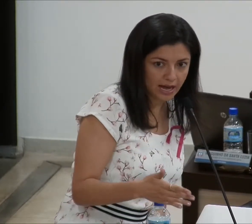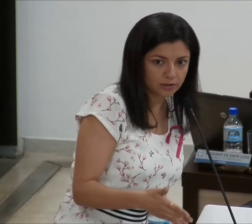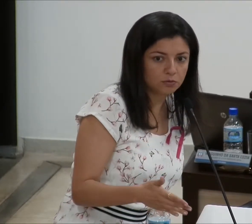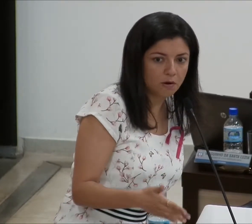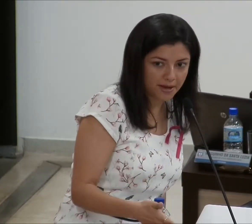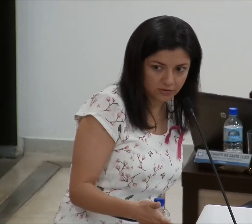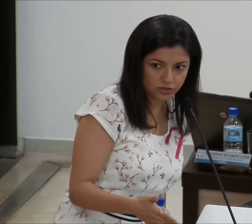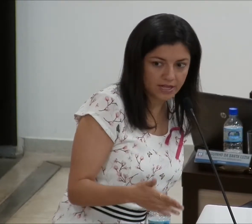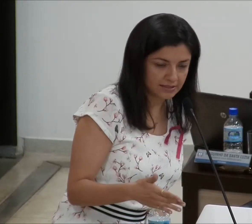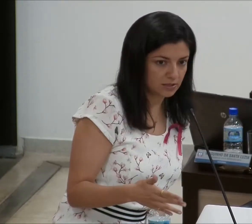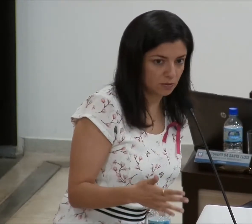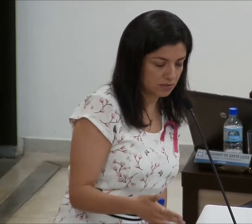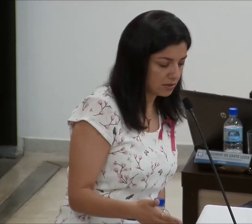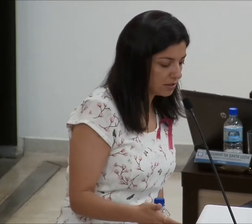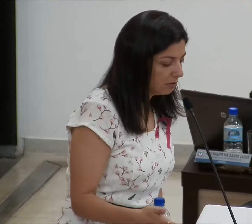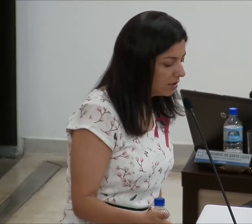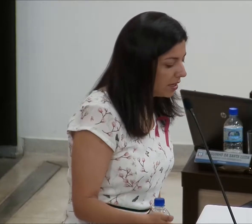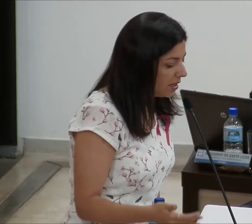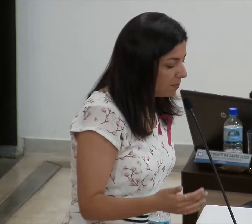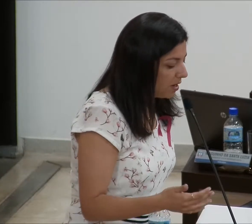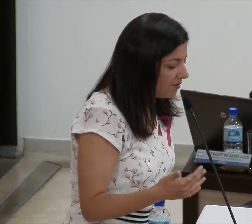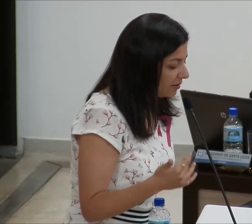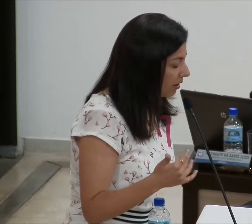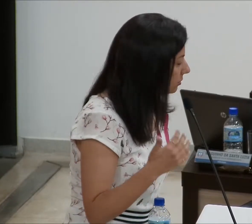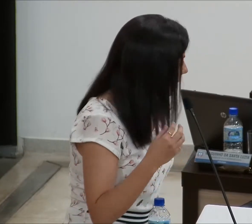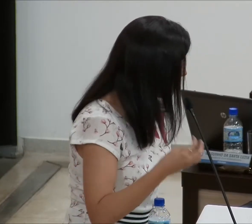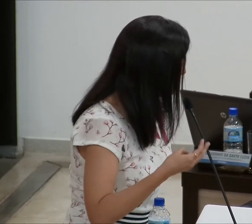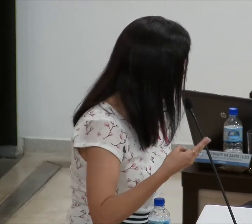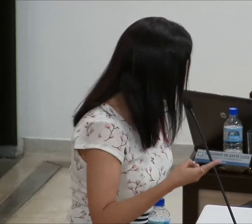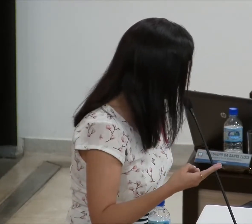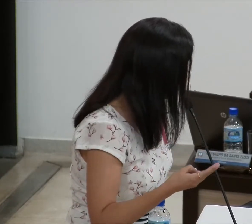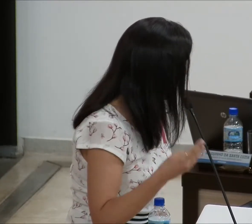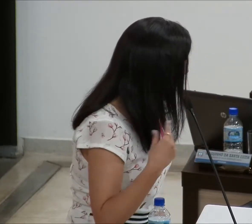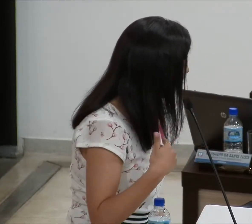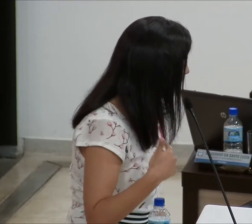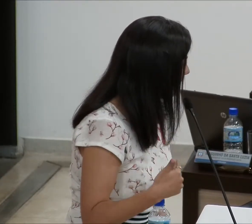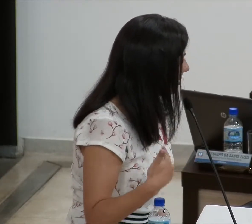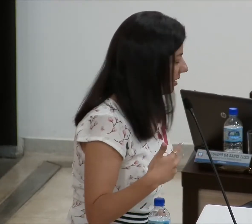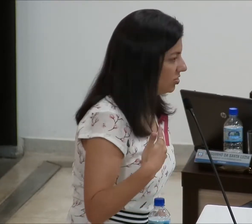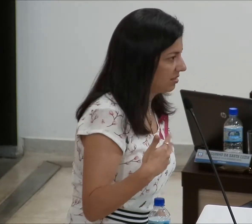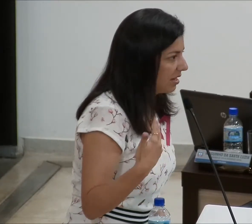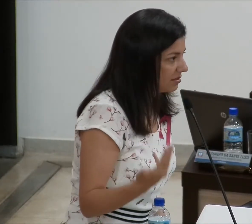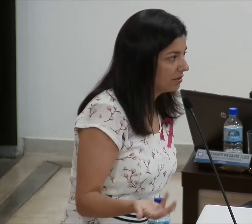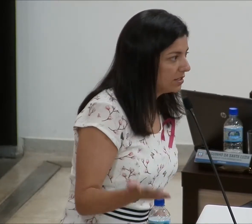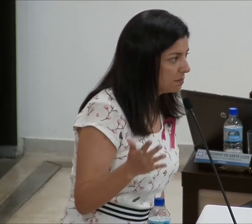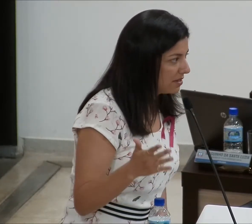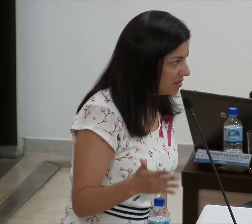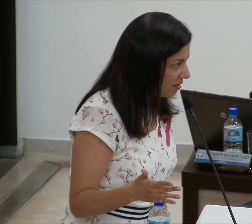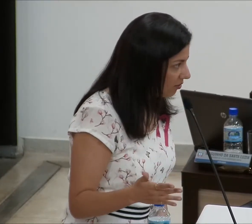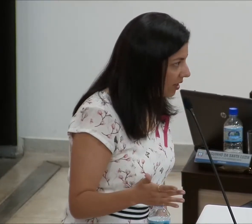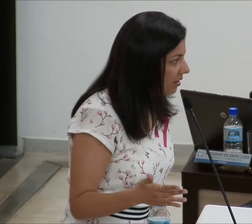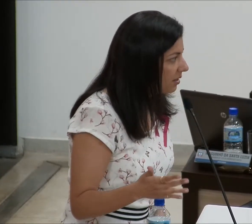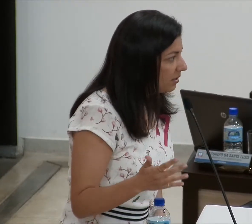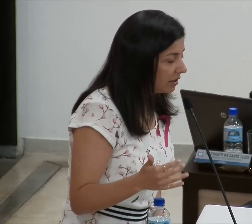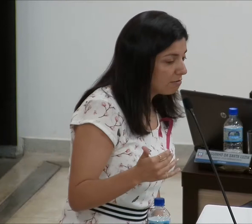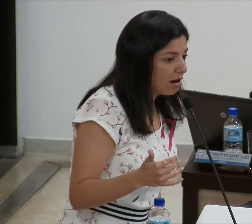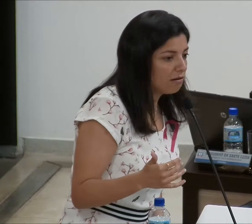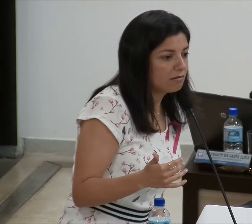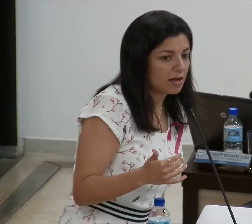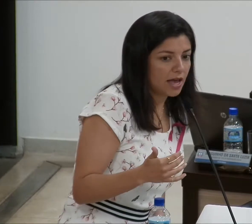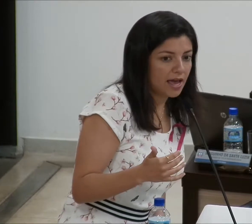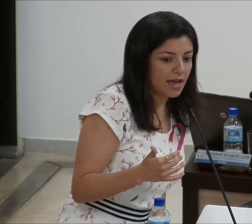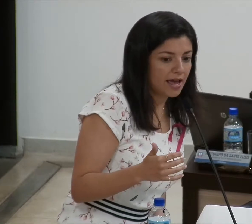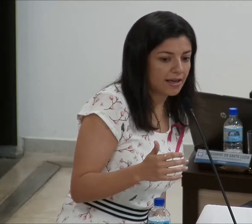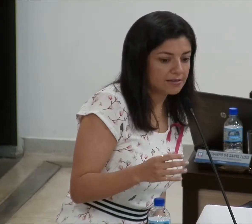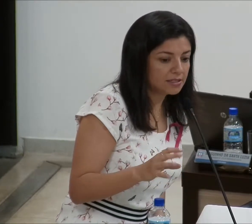frente atualmente dessa associação, me levantaram 3 pontos, além da legislação específica, da